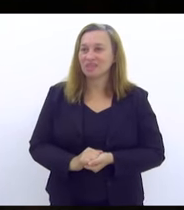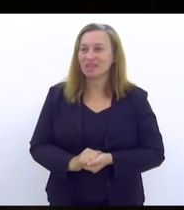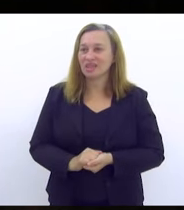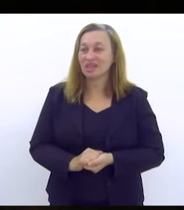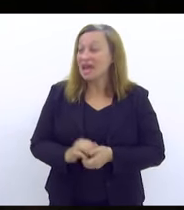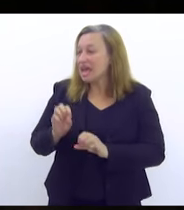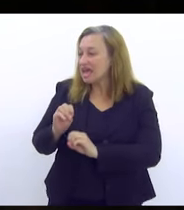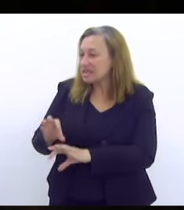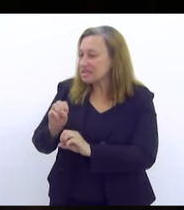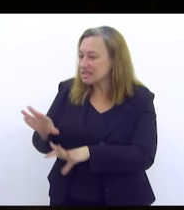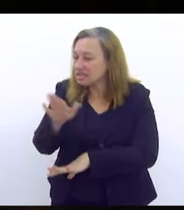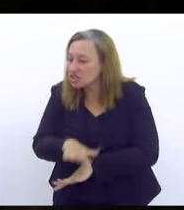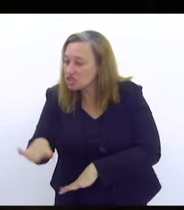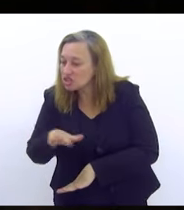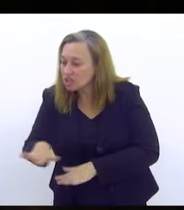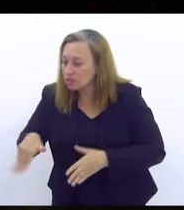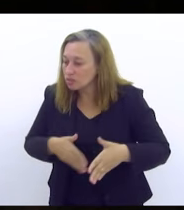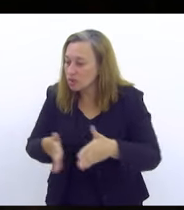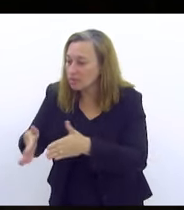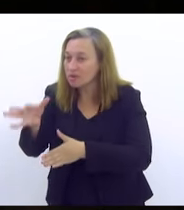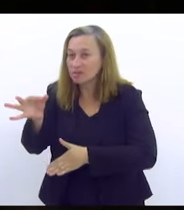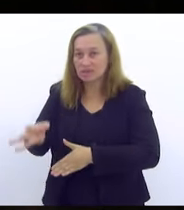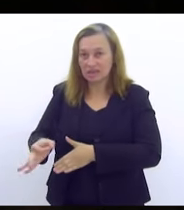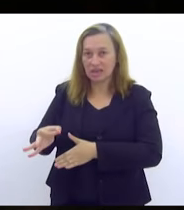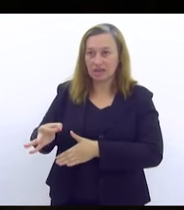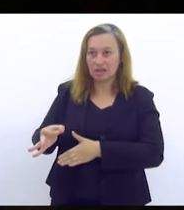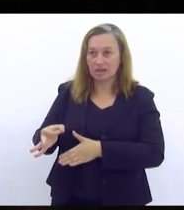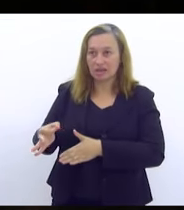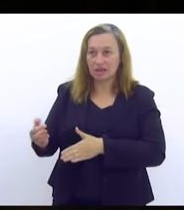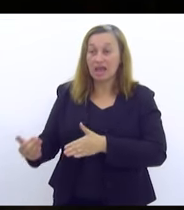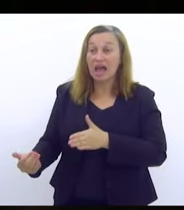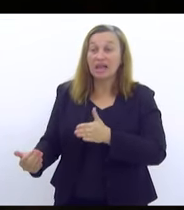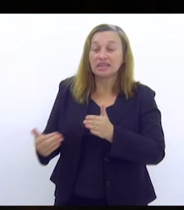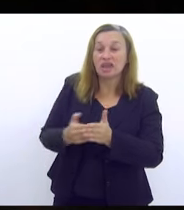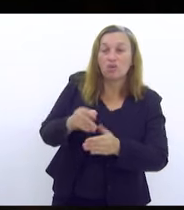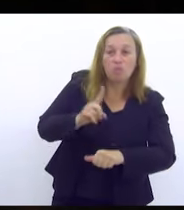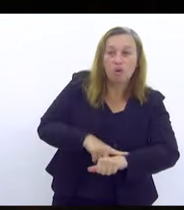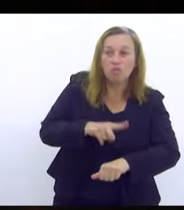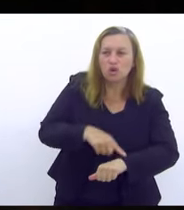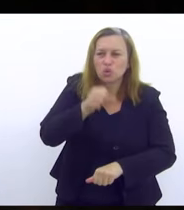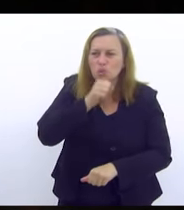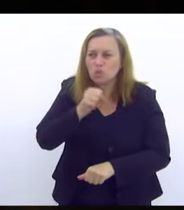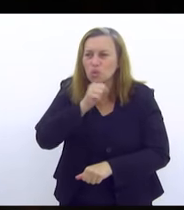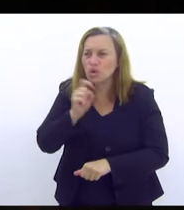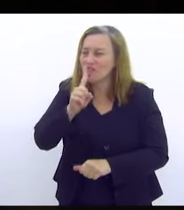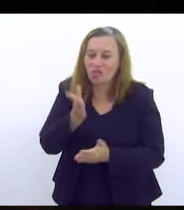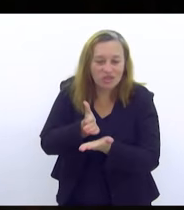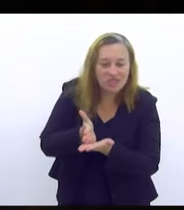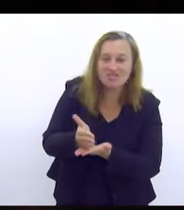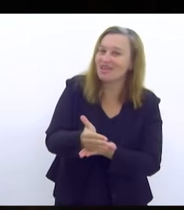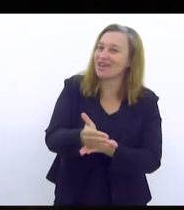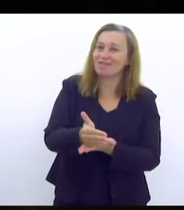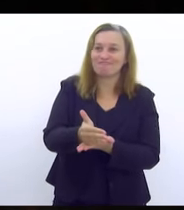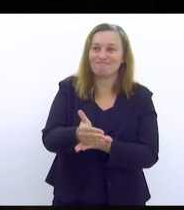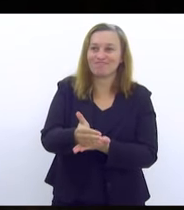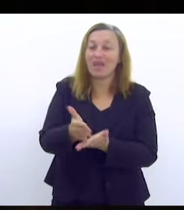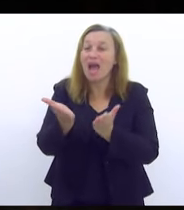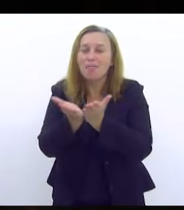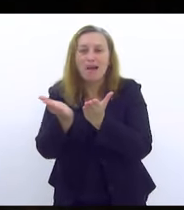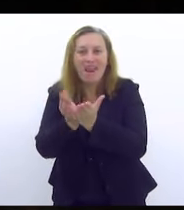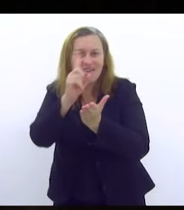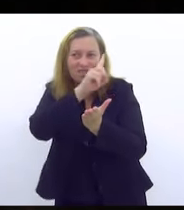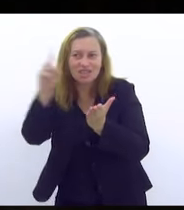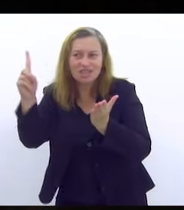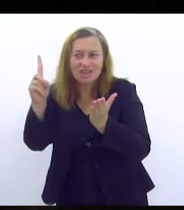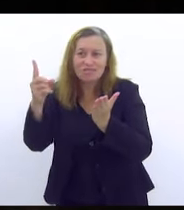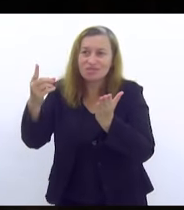o menino no caminho em que deve andar, e até quando envelhecer, não se desviará dele. A palavra de Deus